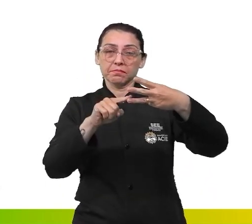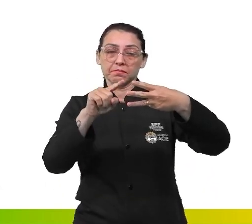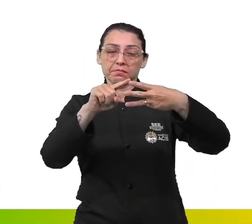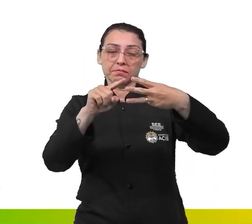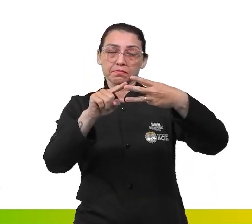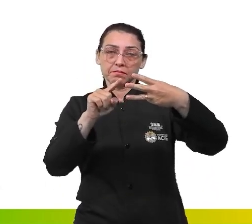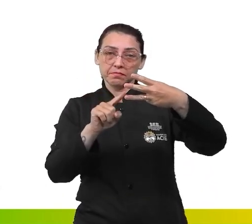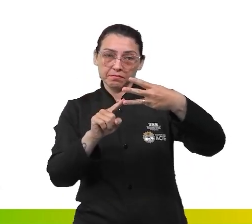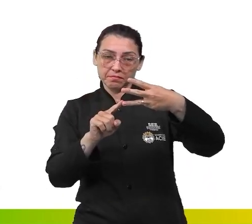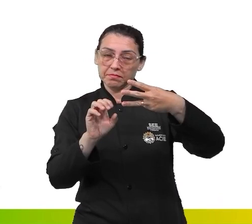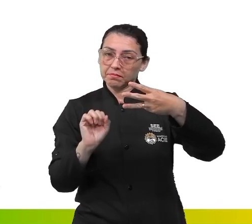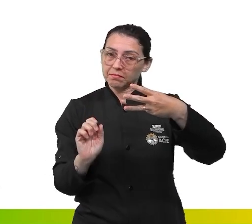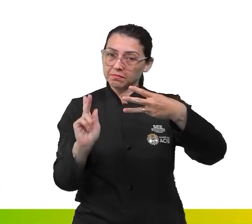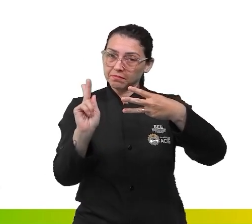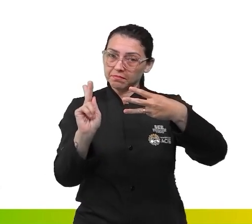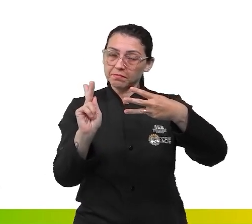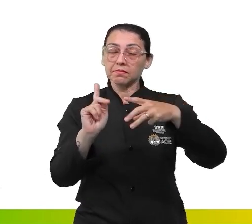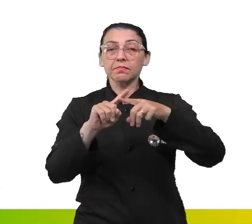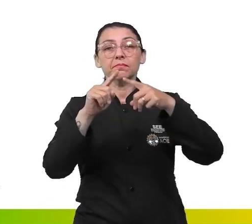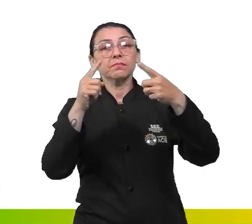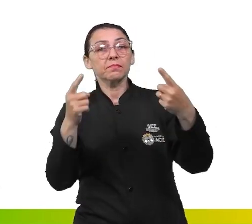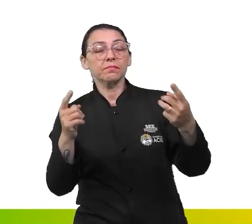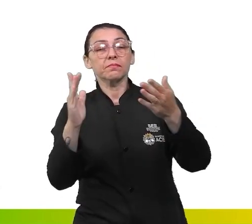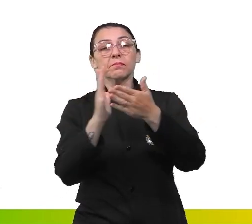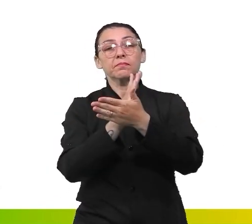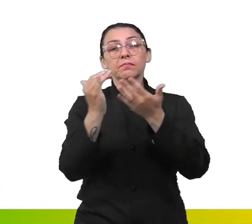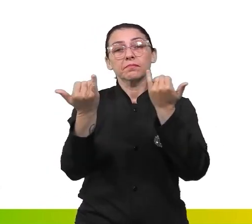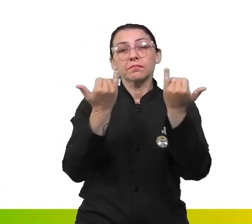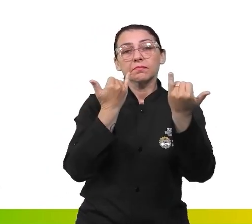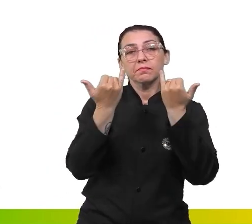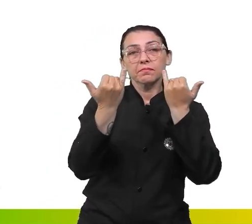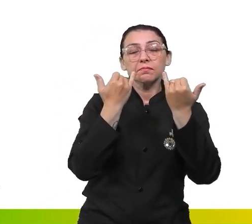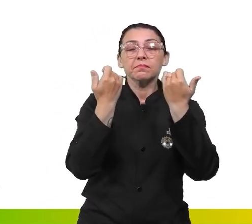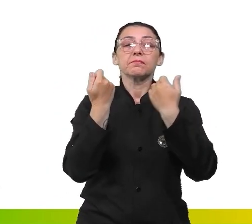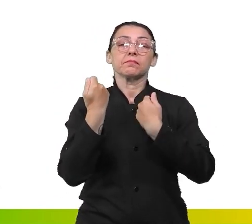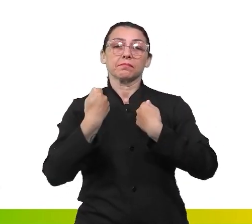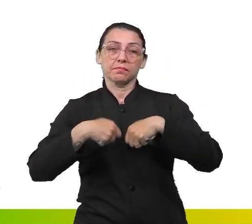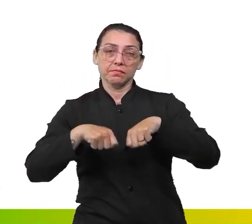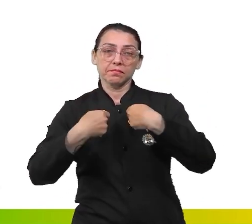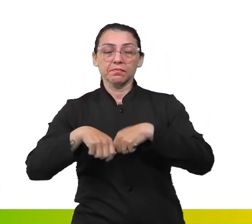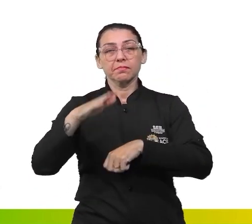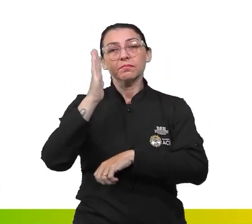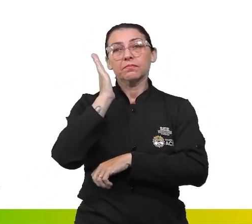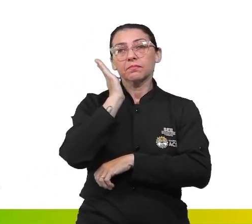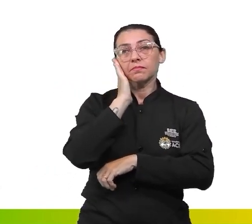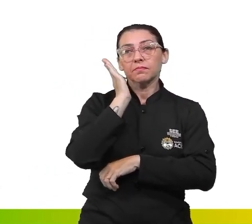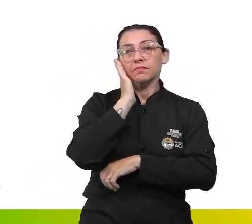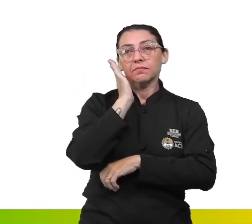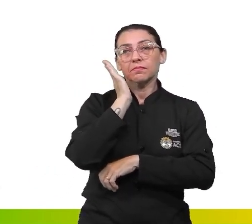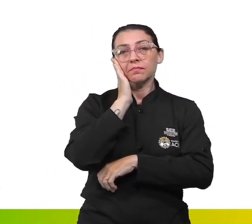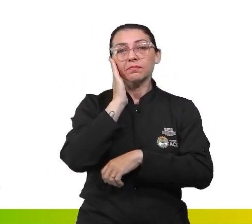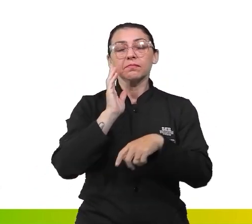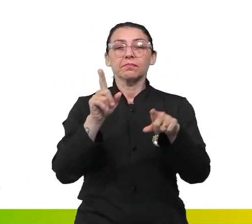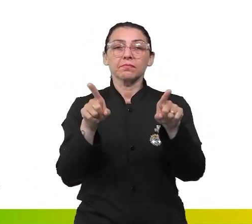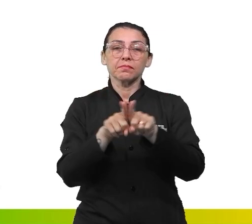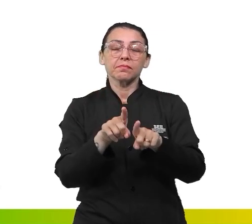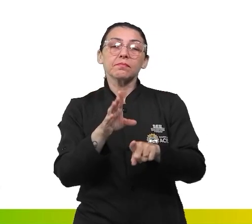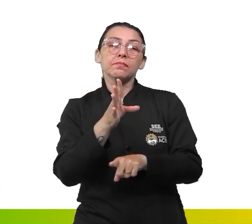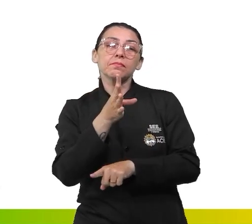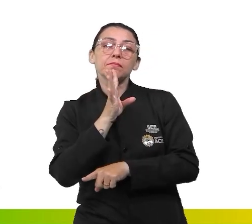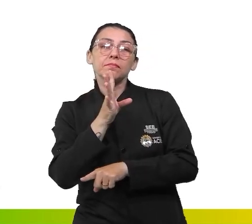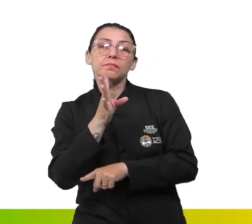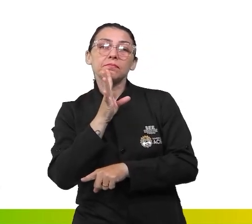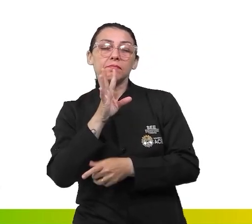3 partes, ok? Mais algumas informações aqui que a gente precisa entender e que a gente precisa conhecer